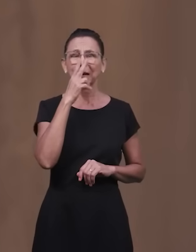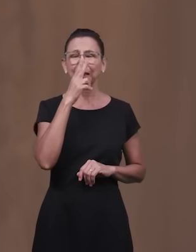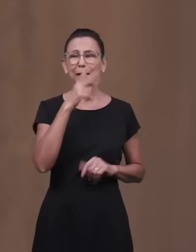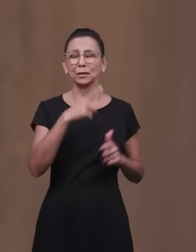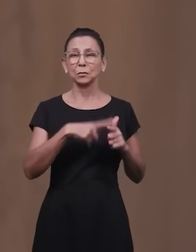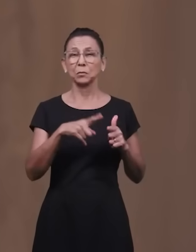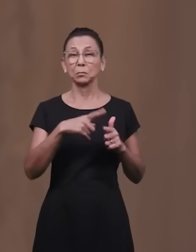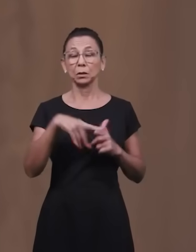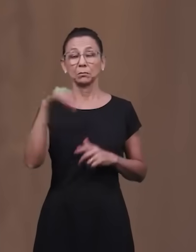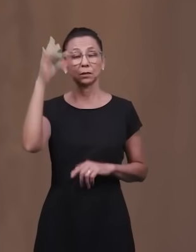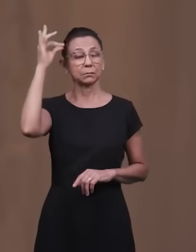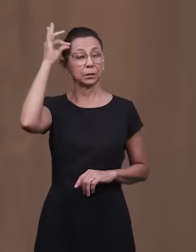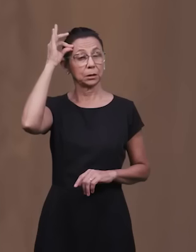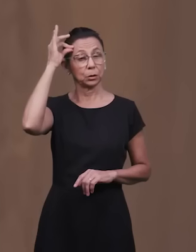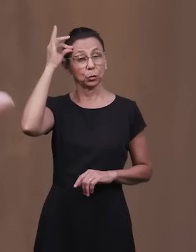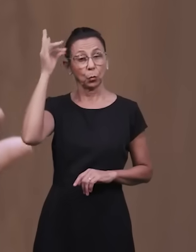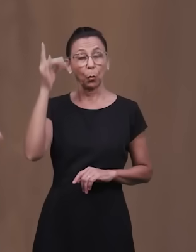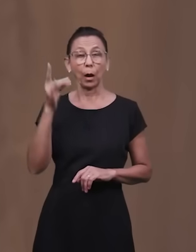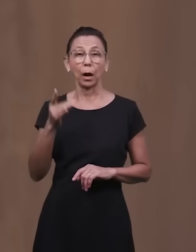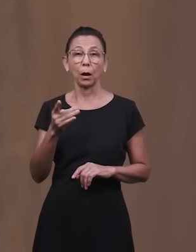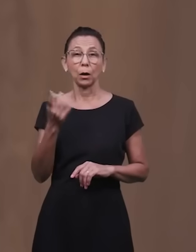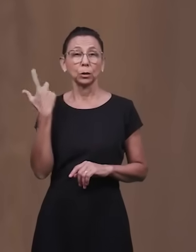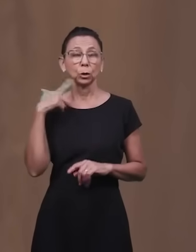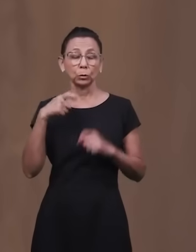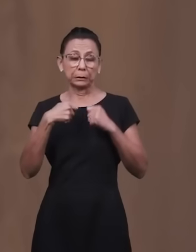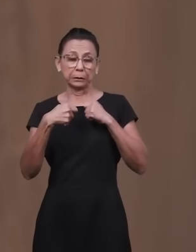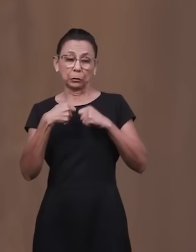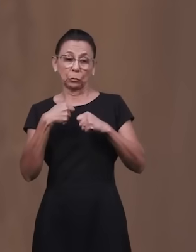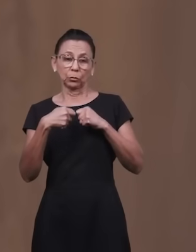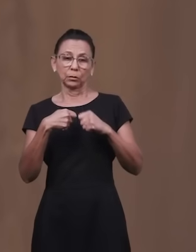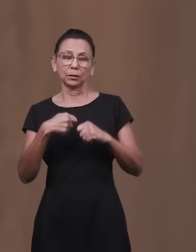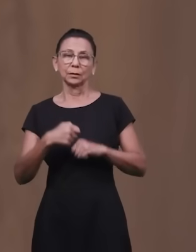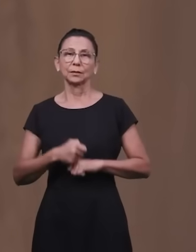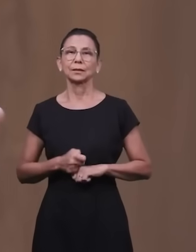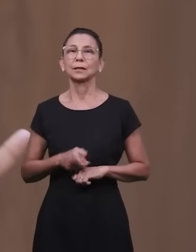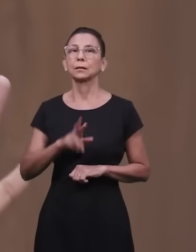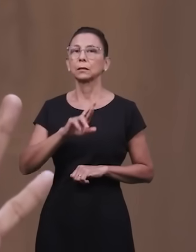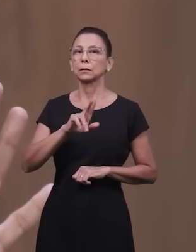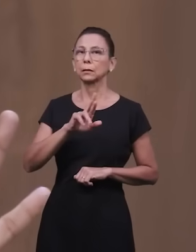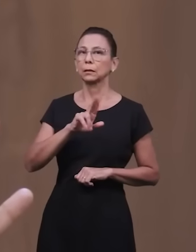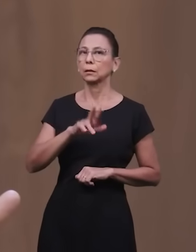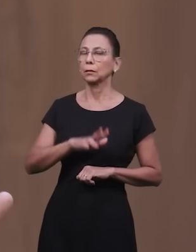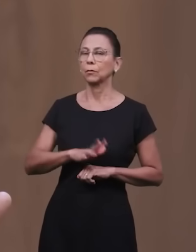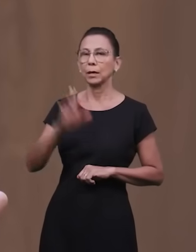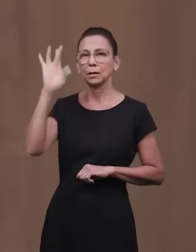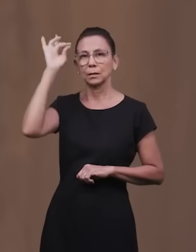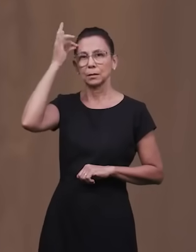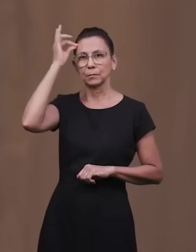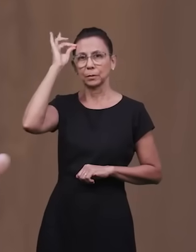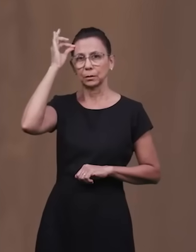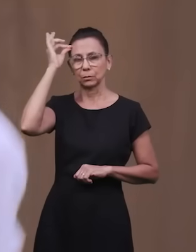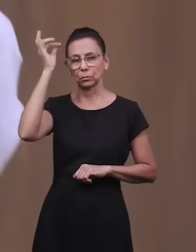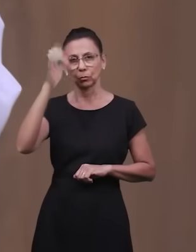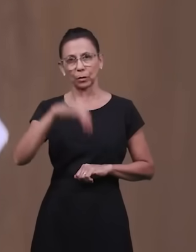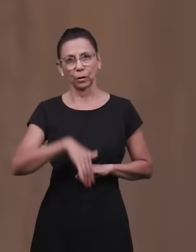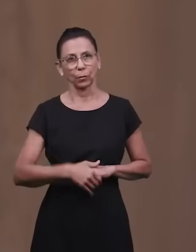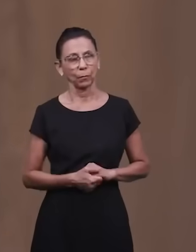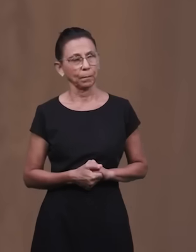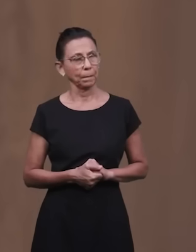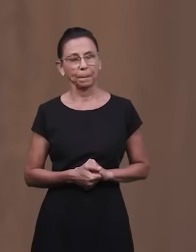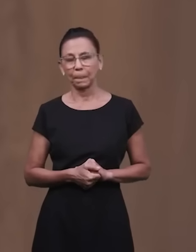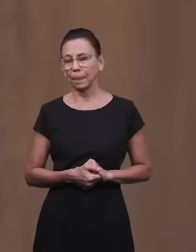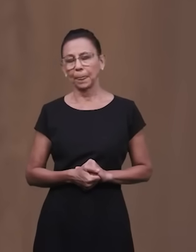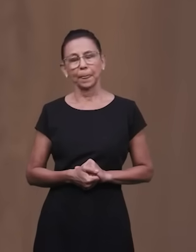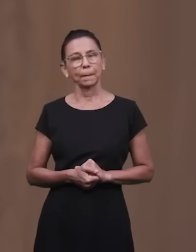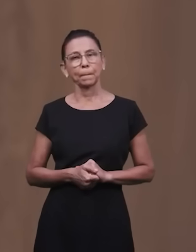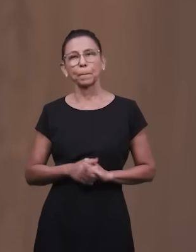fosse espiritual, a pessoa não tem autocontrole. Essas reações, elas não são da ordem deliberada do córtex cerebral,